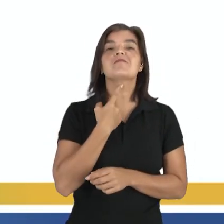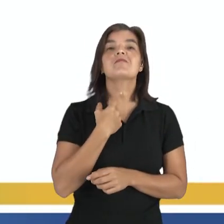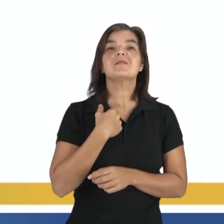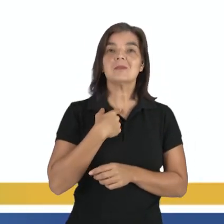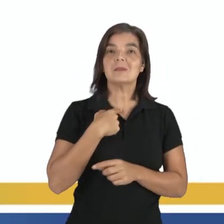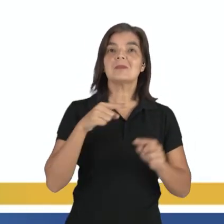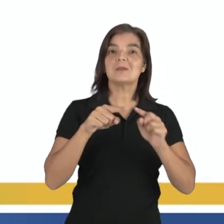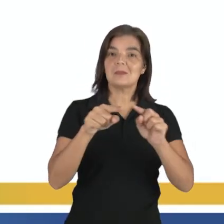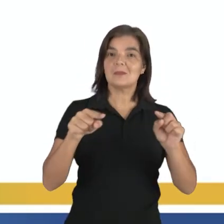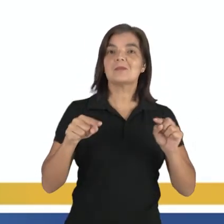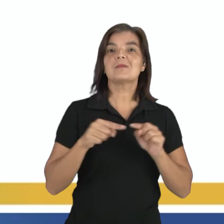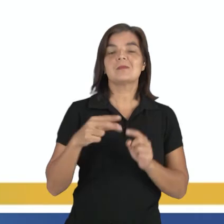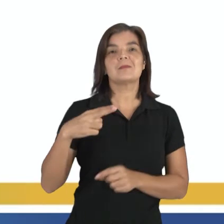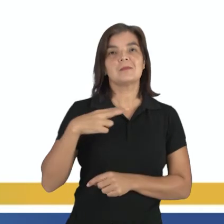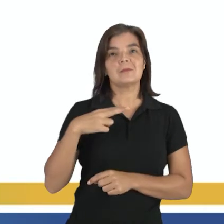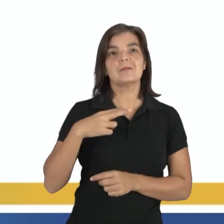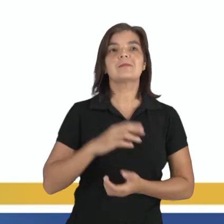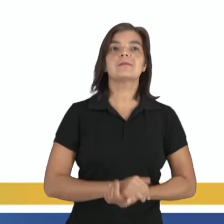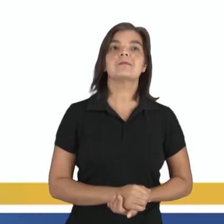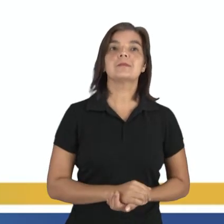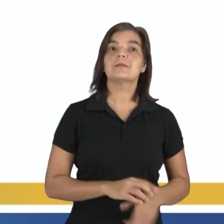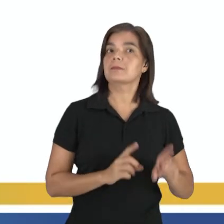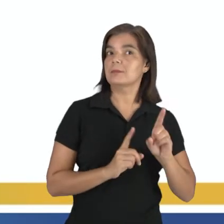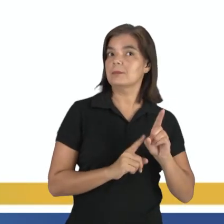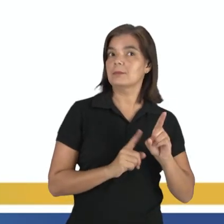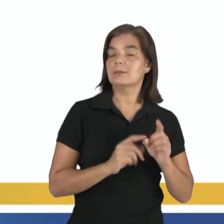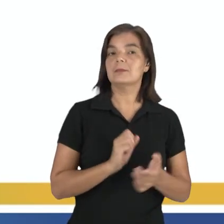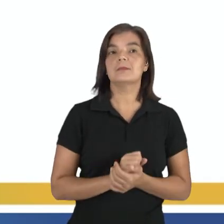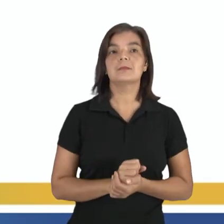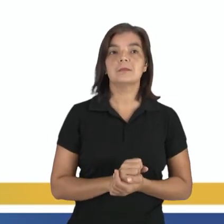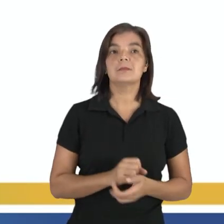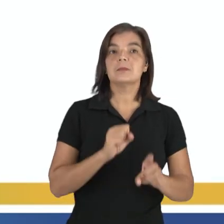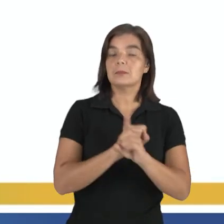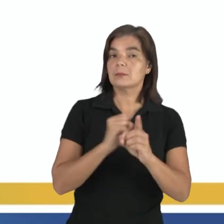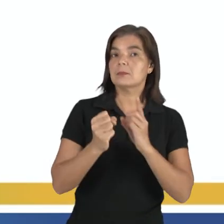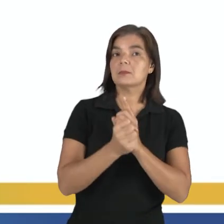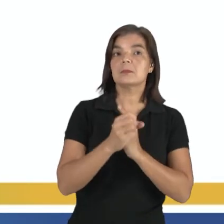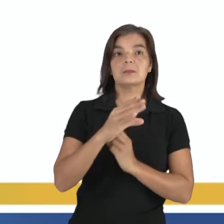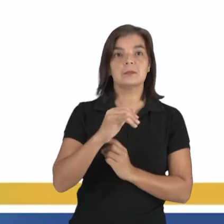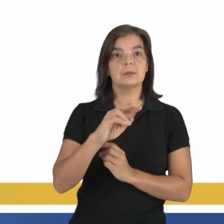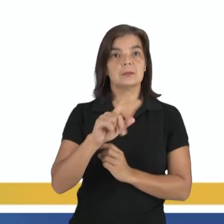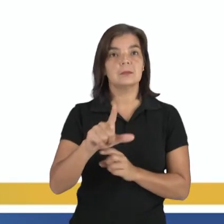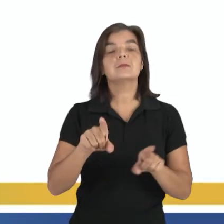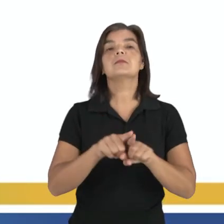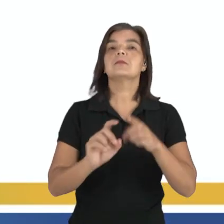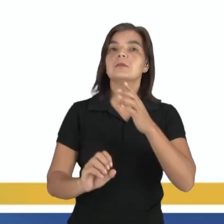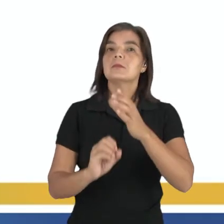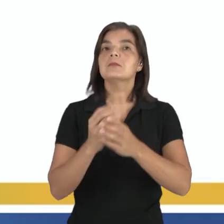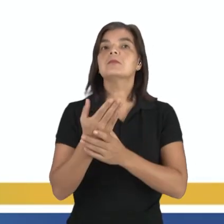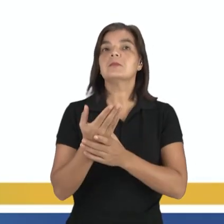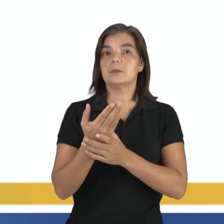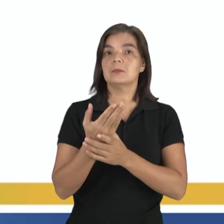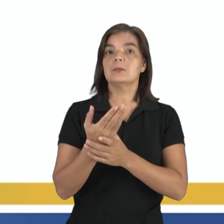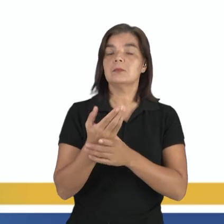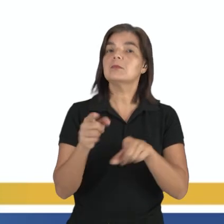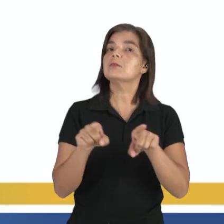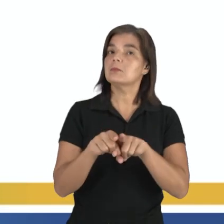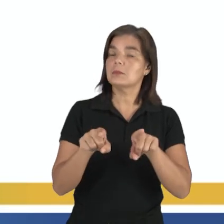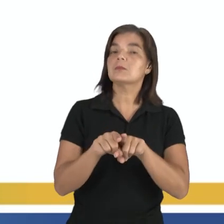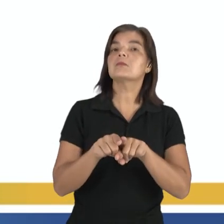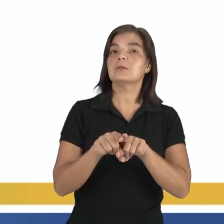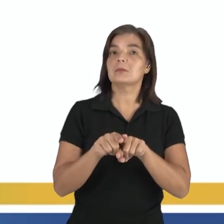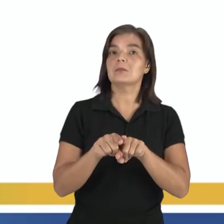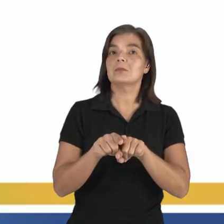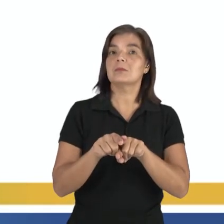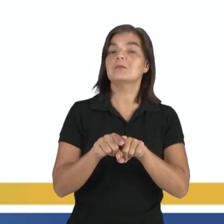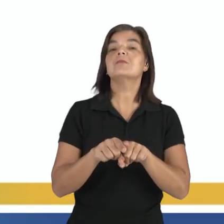o homem anseia por propriedade privada. E a alternativa D. A sociedade civil tem sua